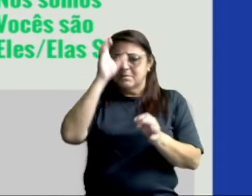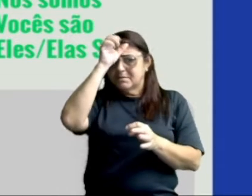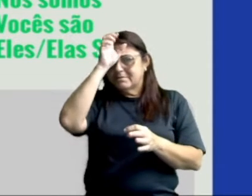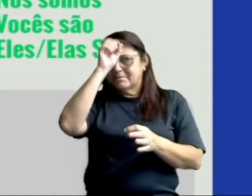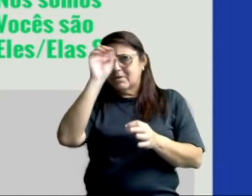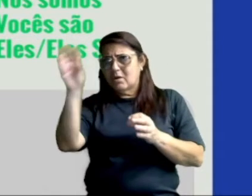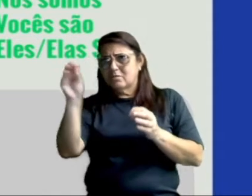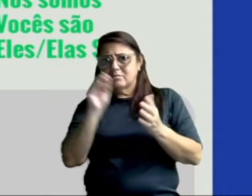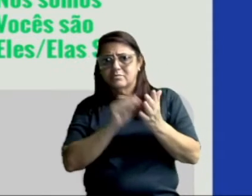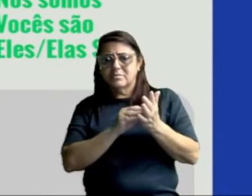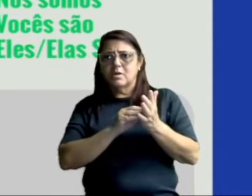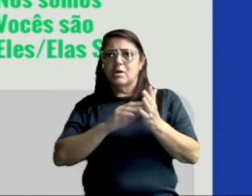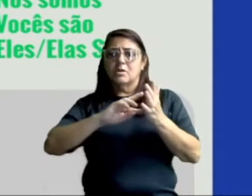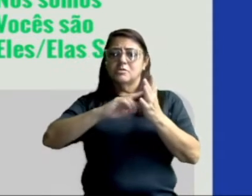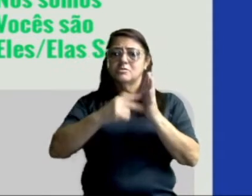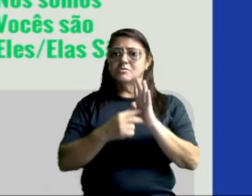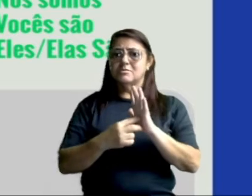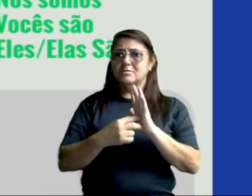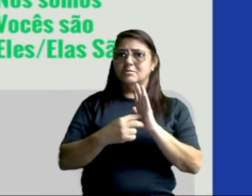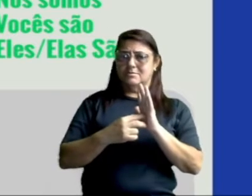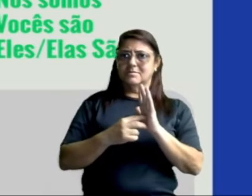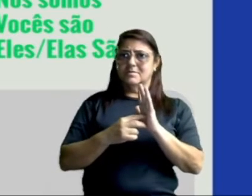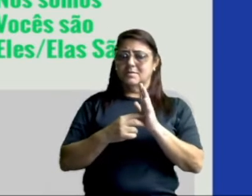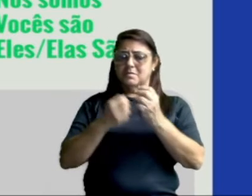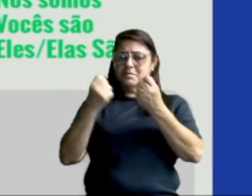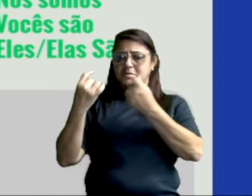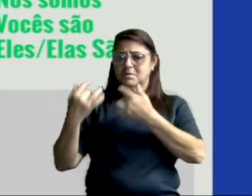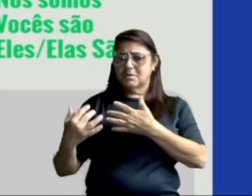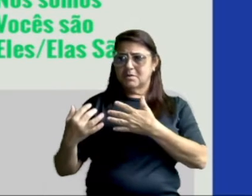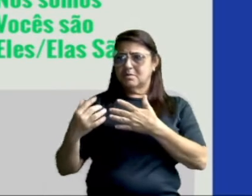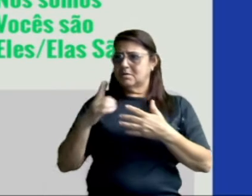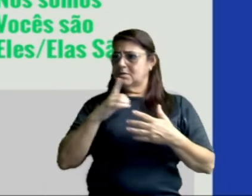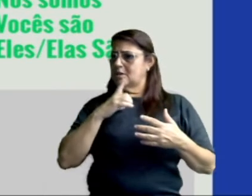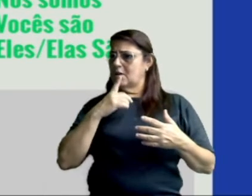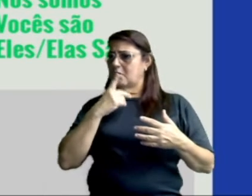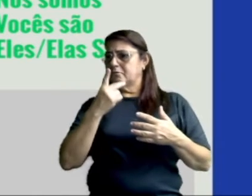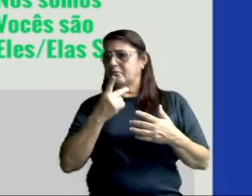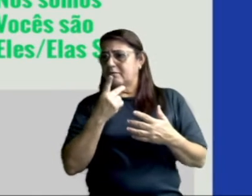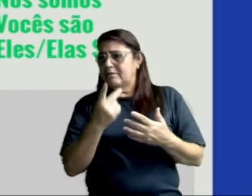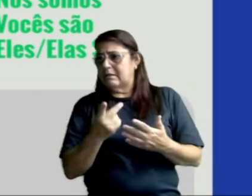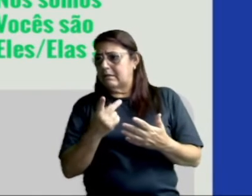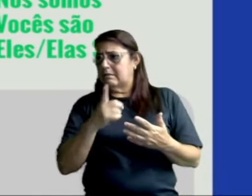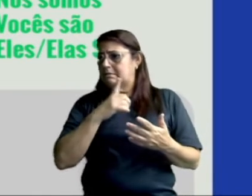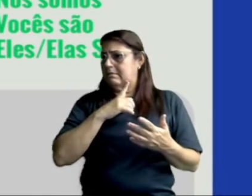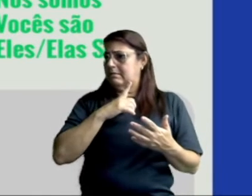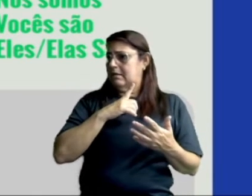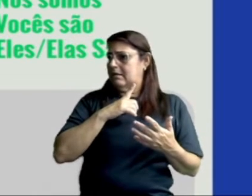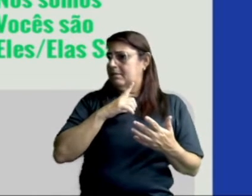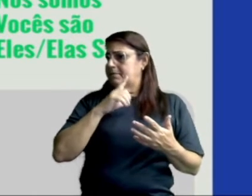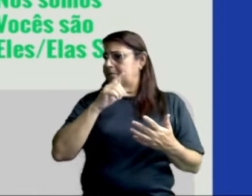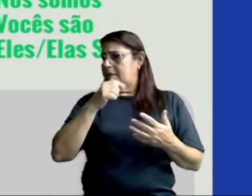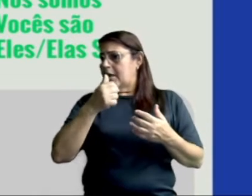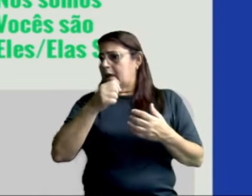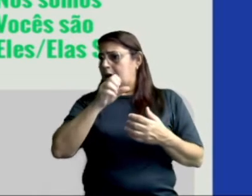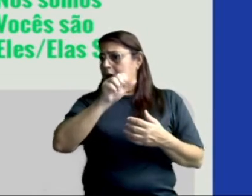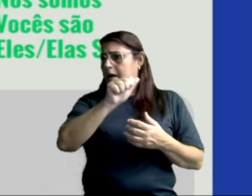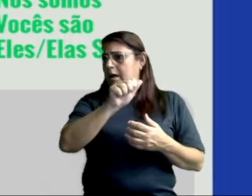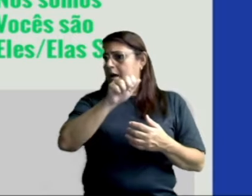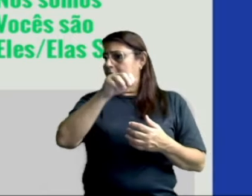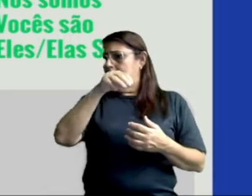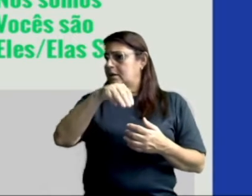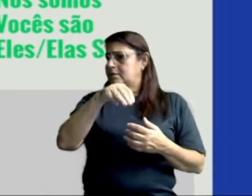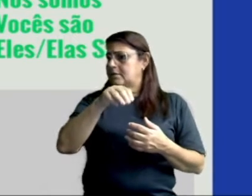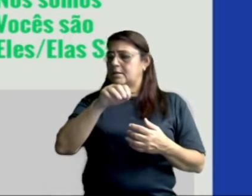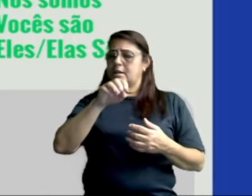Agora, a tradução está logo do lado. Se eu falo I am, eu falo eu sou.